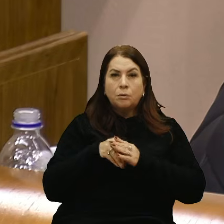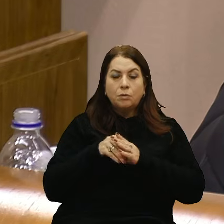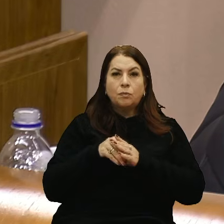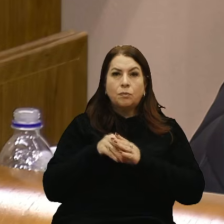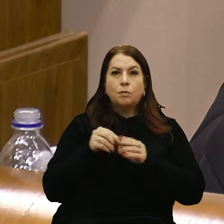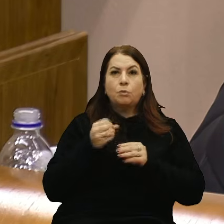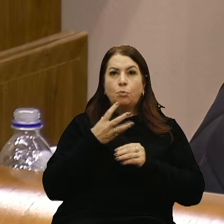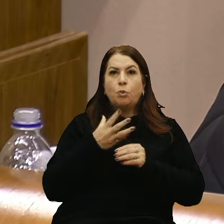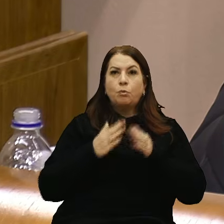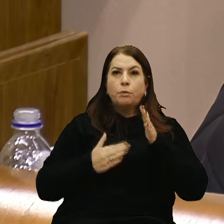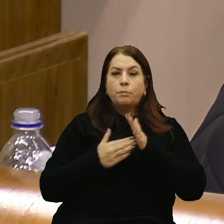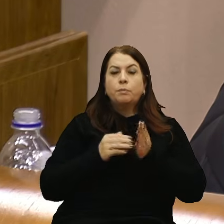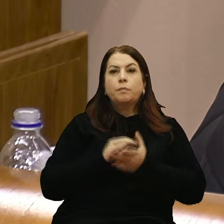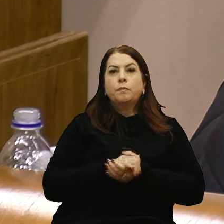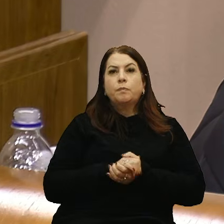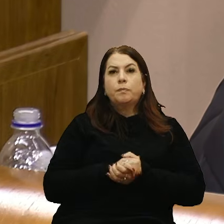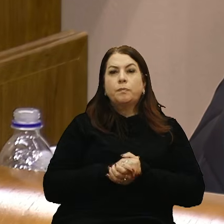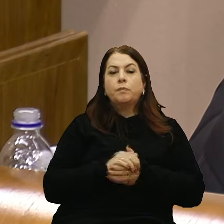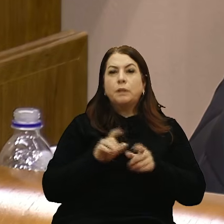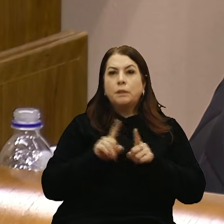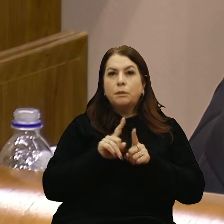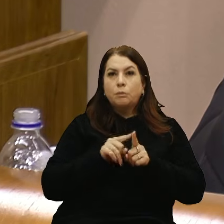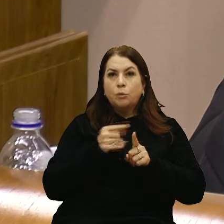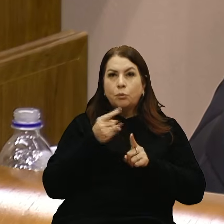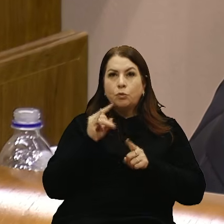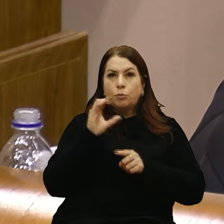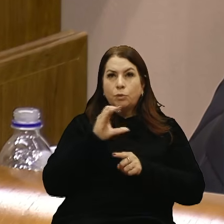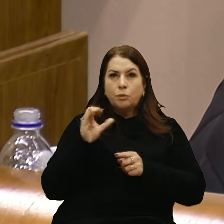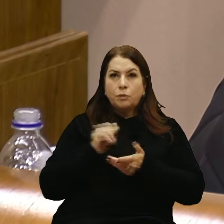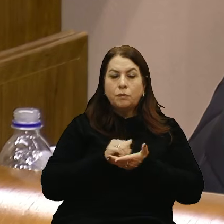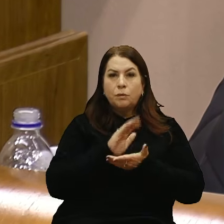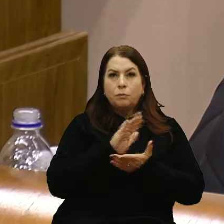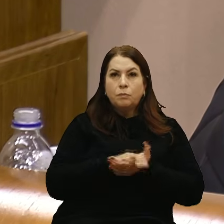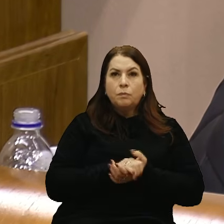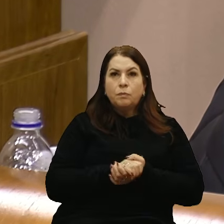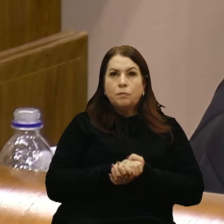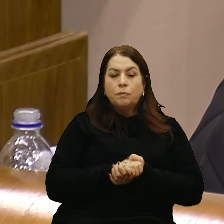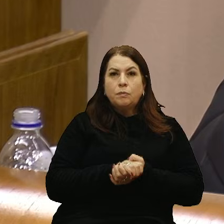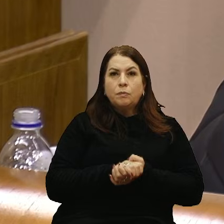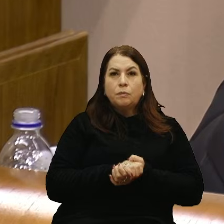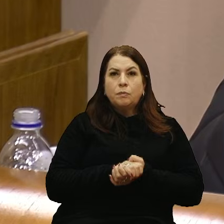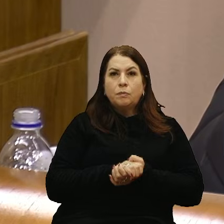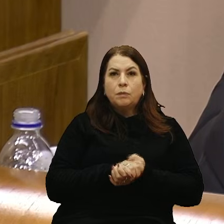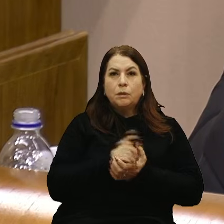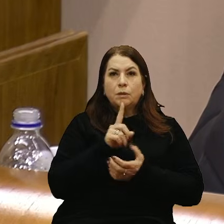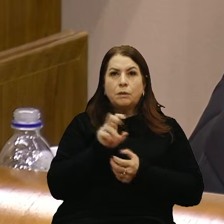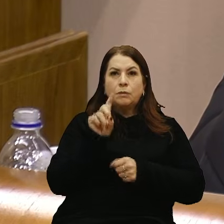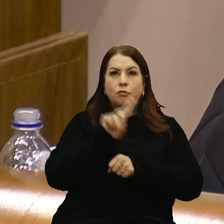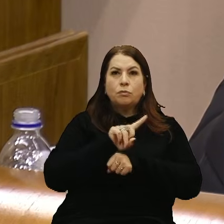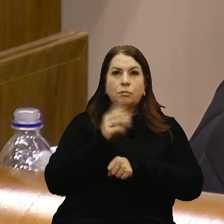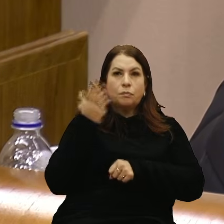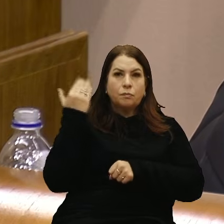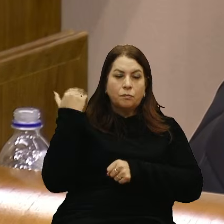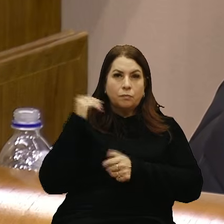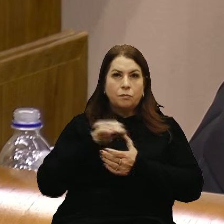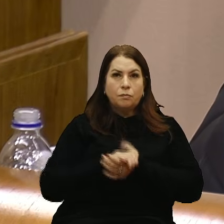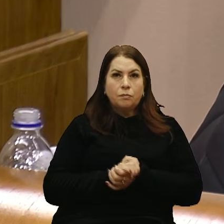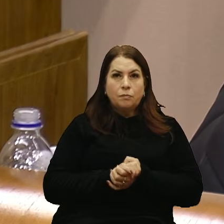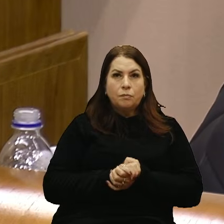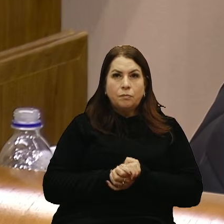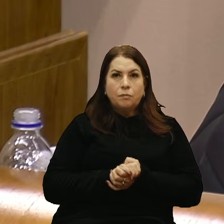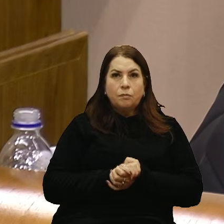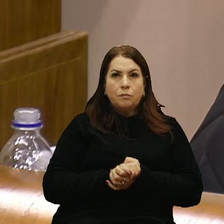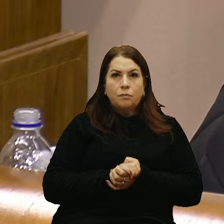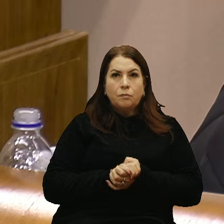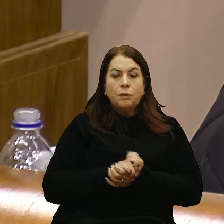um bom limite, né? Inclusive, o último CC demitido foi há 15 dias atrás, né?